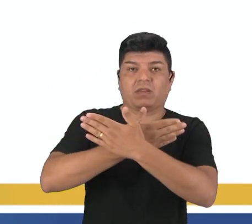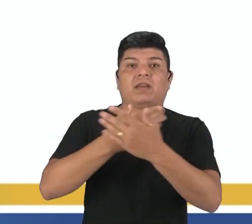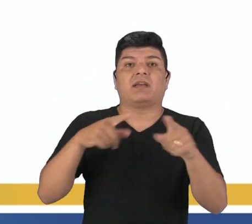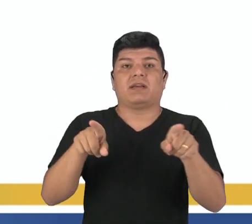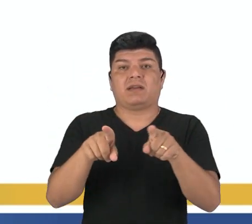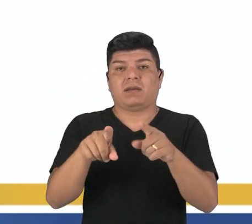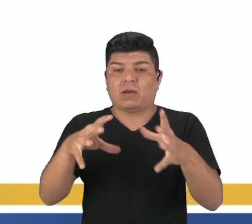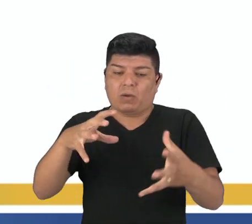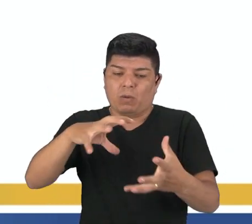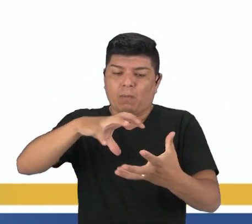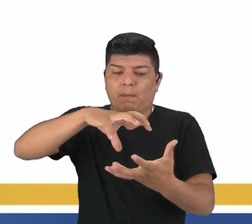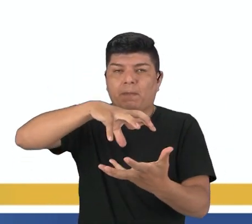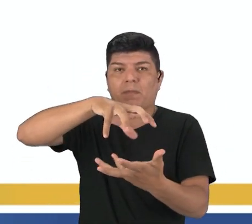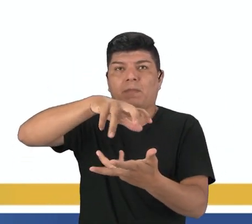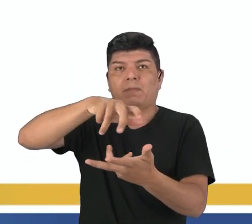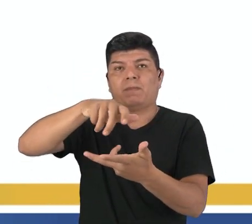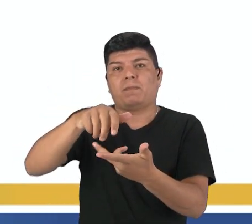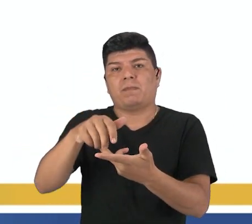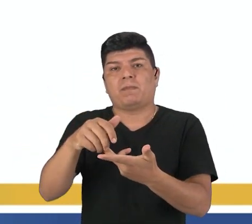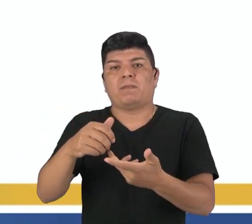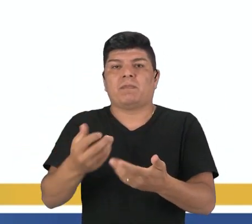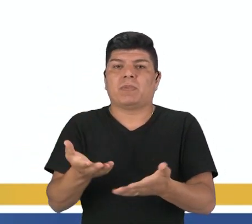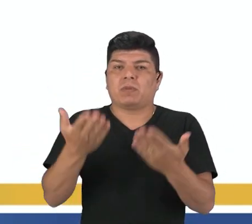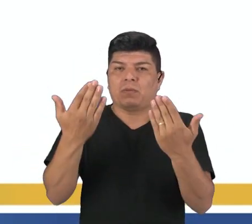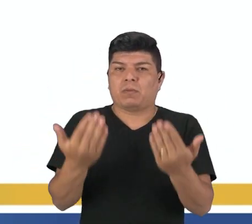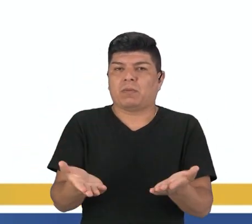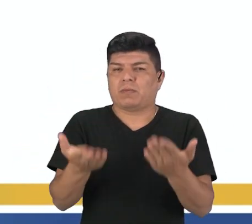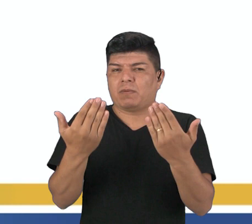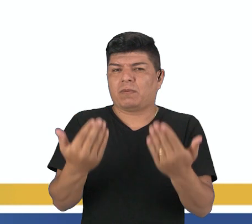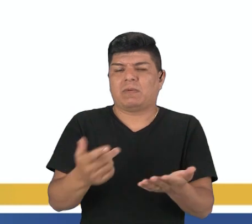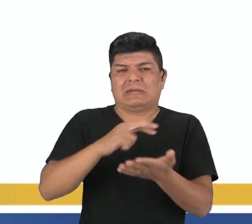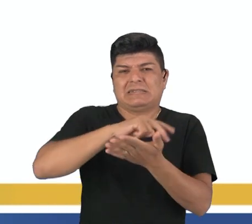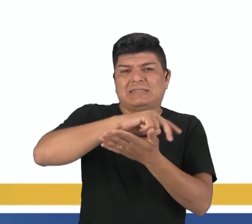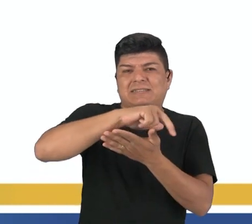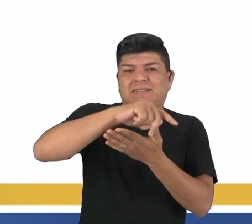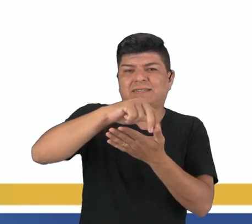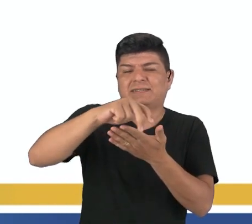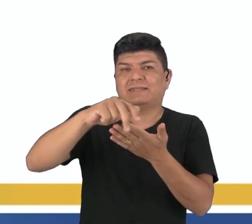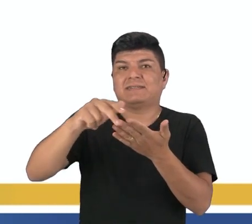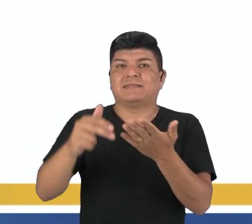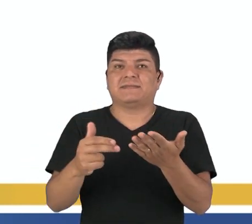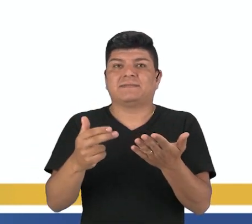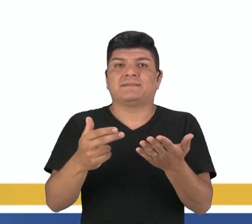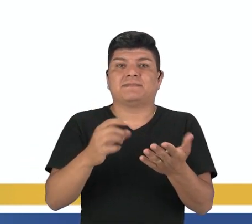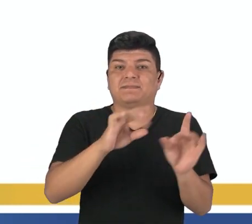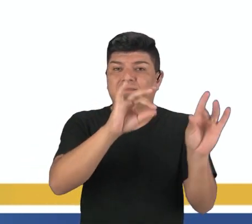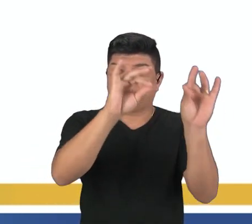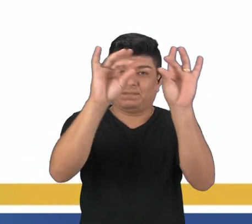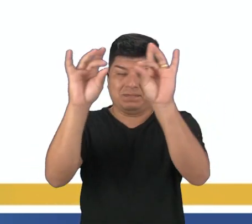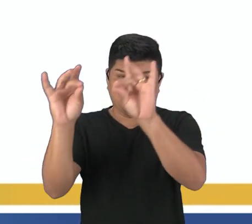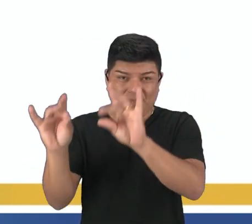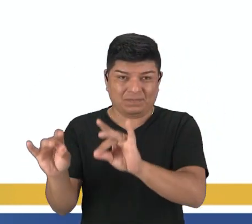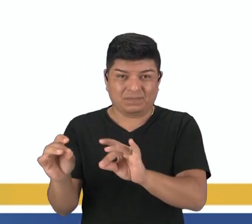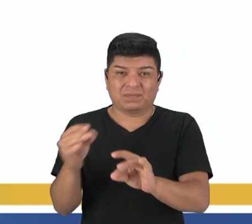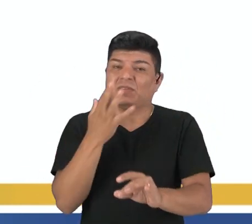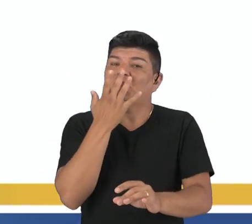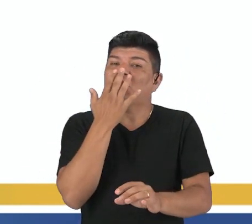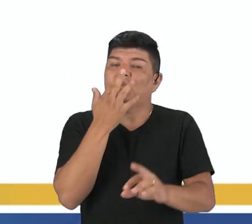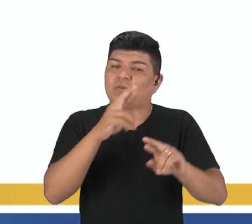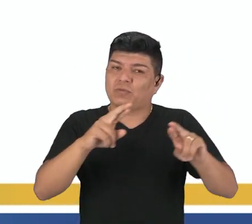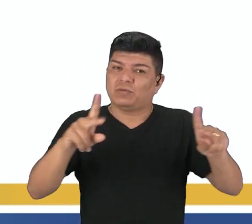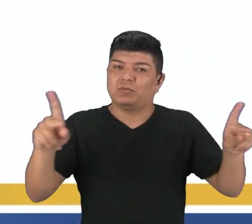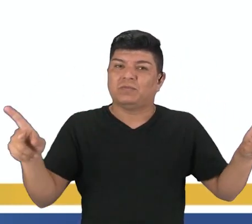de chumbo, propileno, isopor, miçangas, espumas e especiarias de diversas cores e